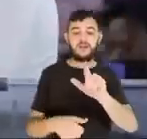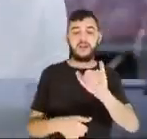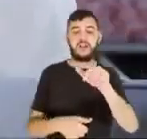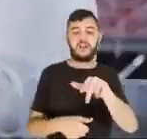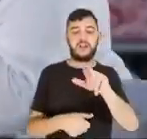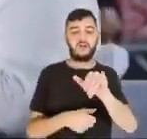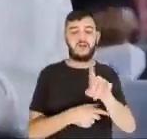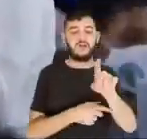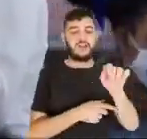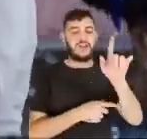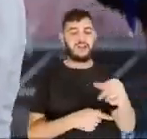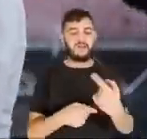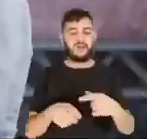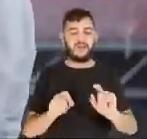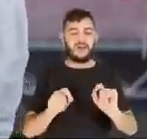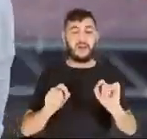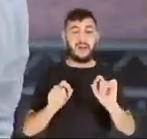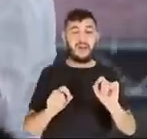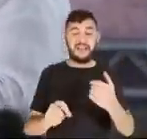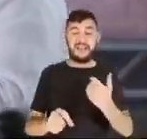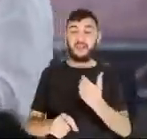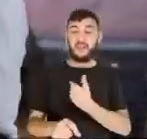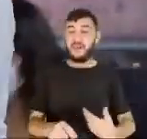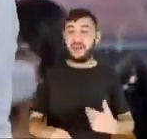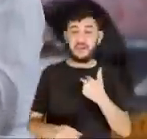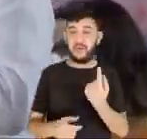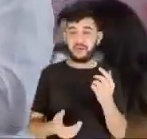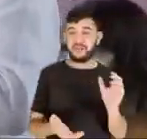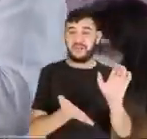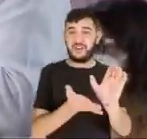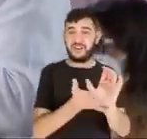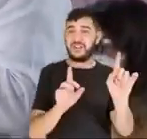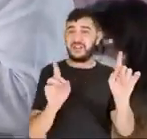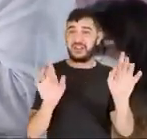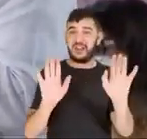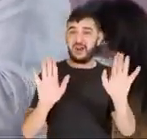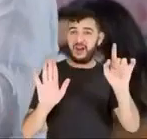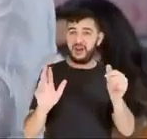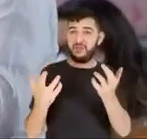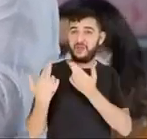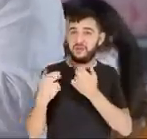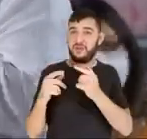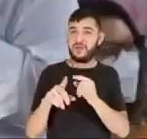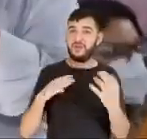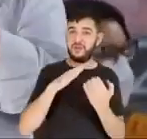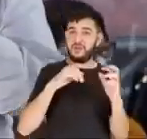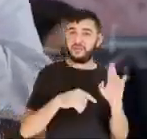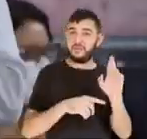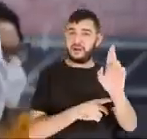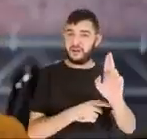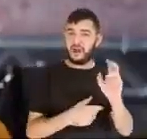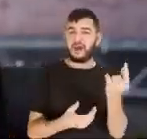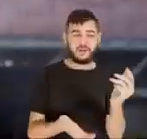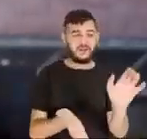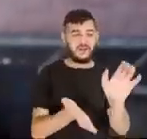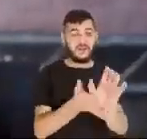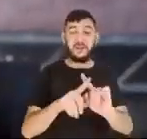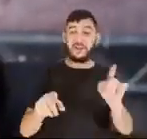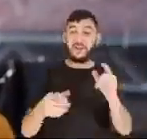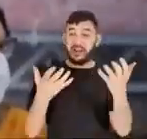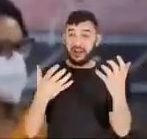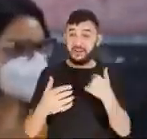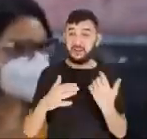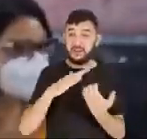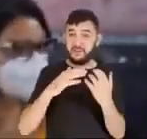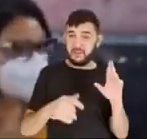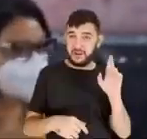os empresários que têm que investir. Nós queremos que os empresários investam, mas o Estado não pode abrir mão de ser o